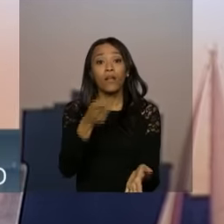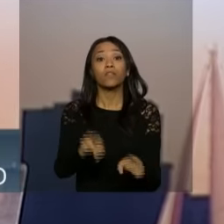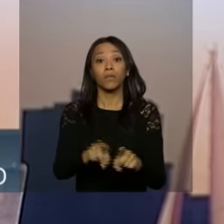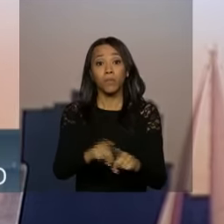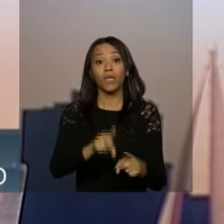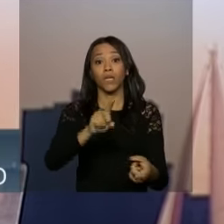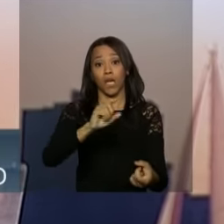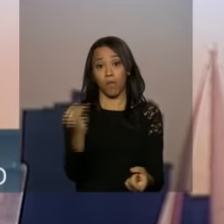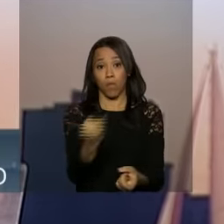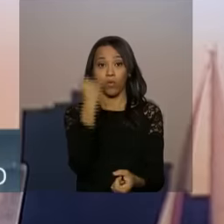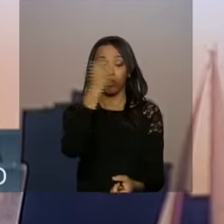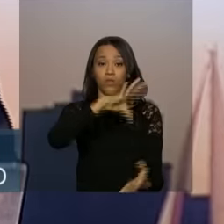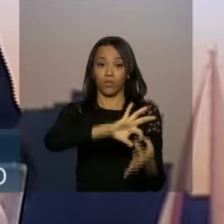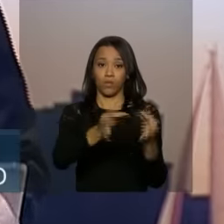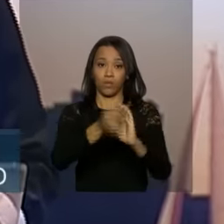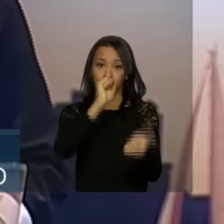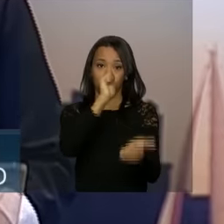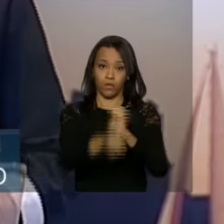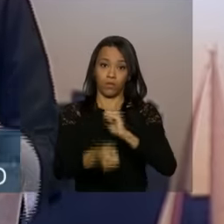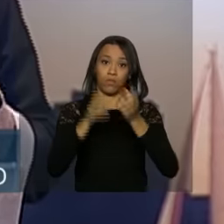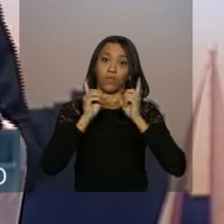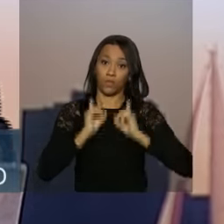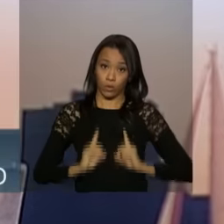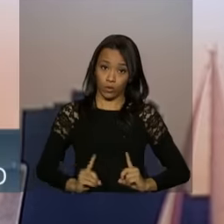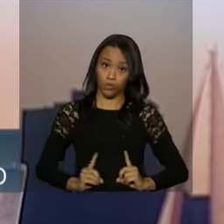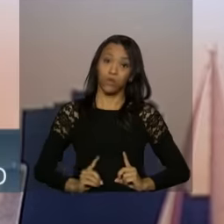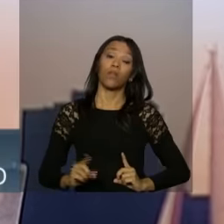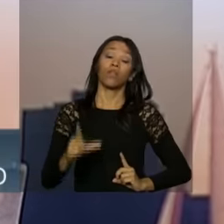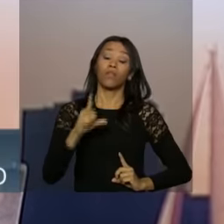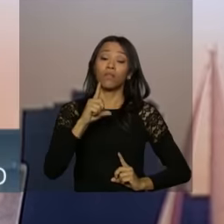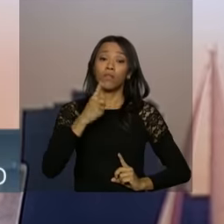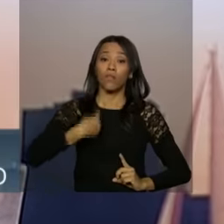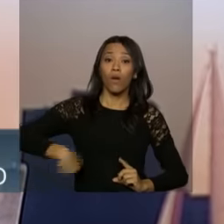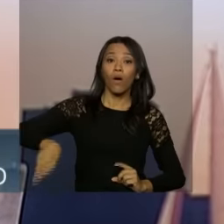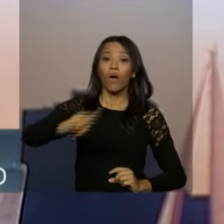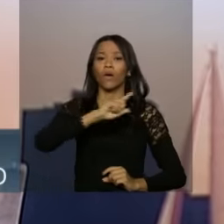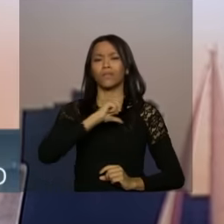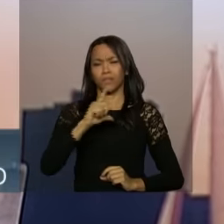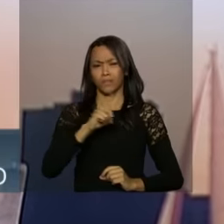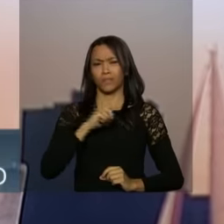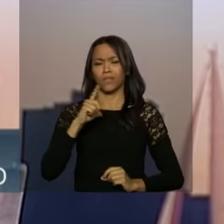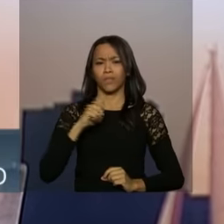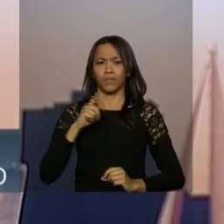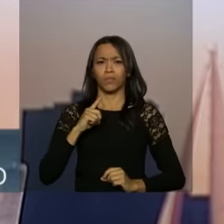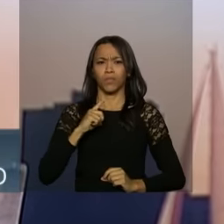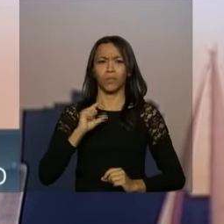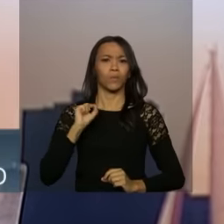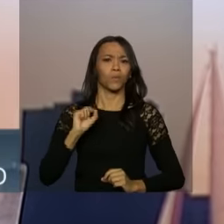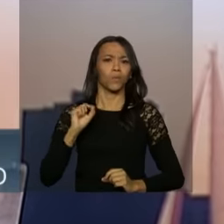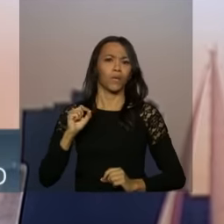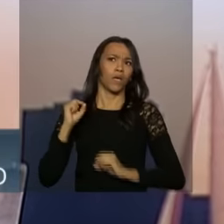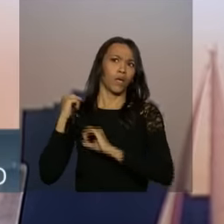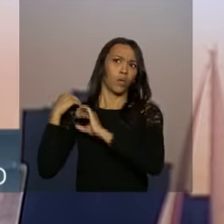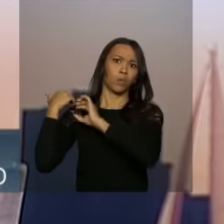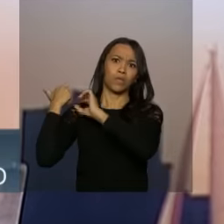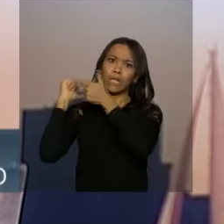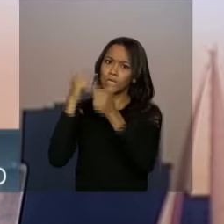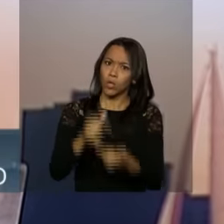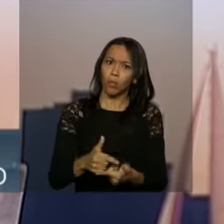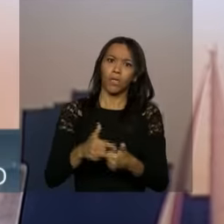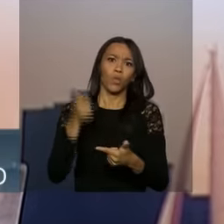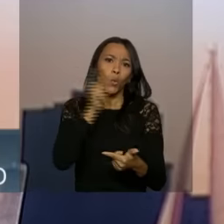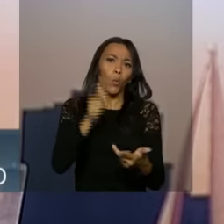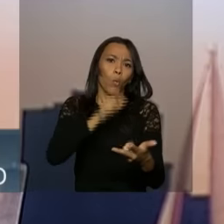Paralímpicos, porque nós temos sido, tradicionalmente, grandes campeões